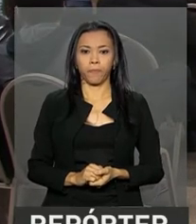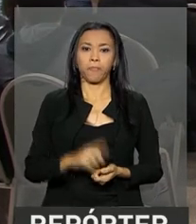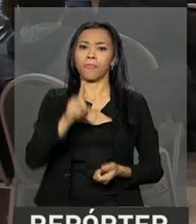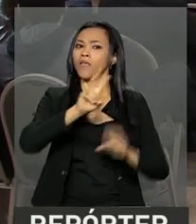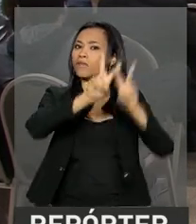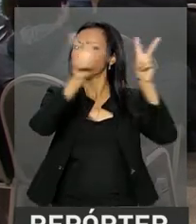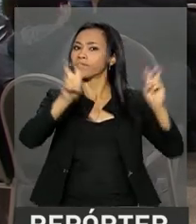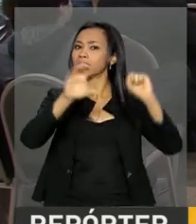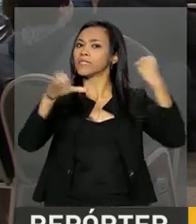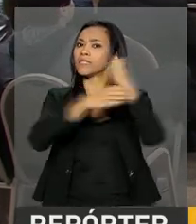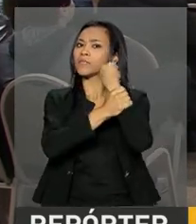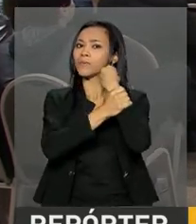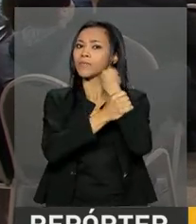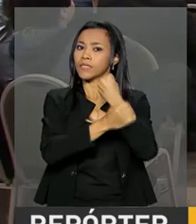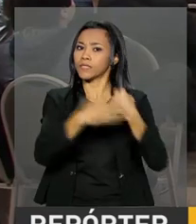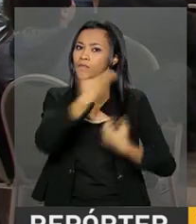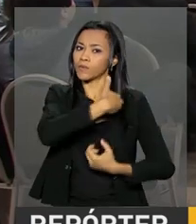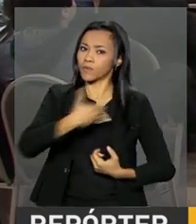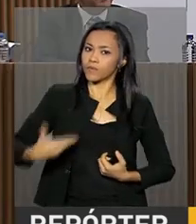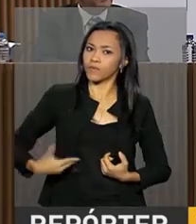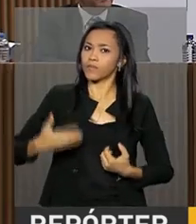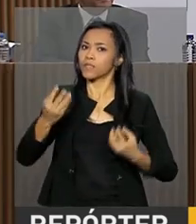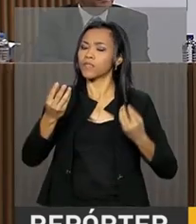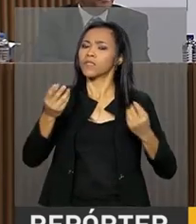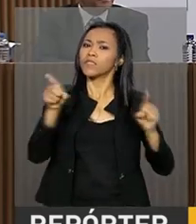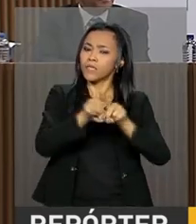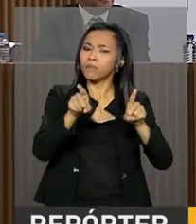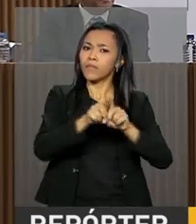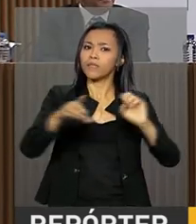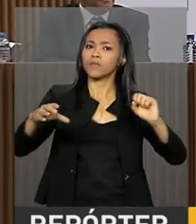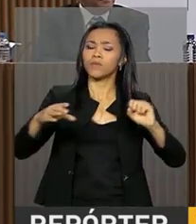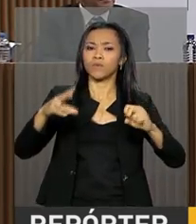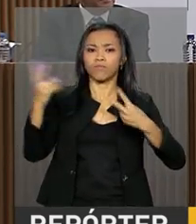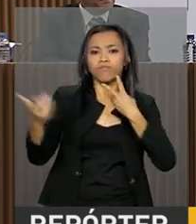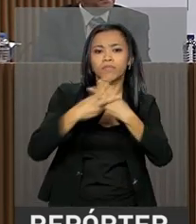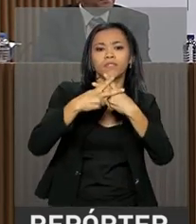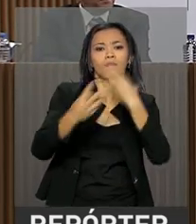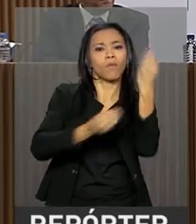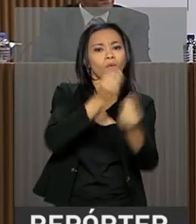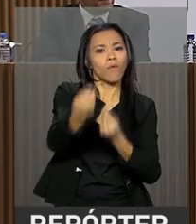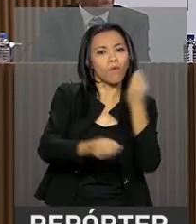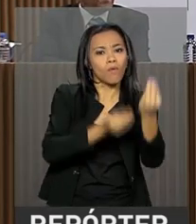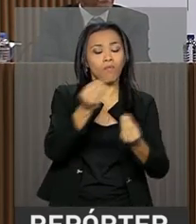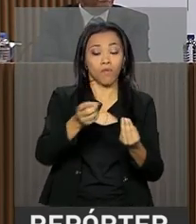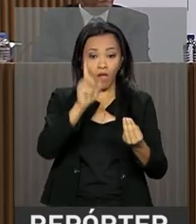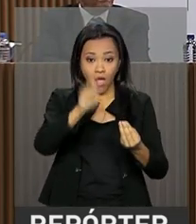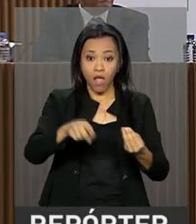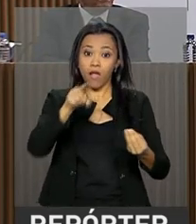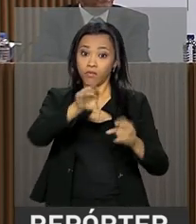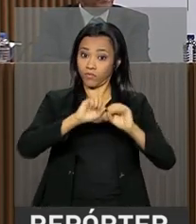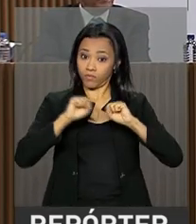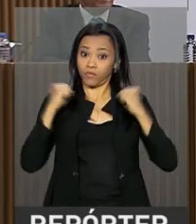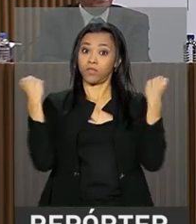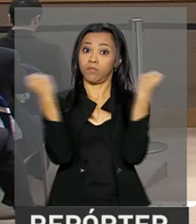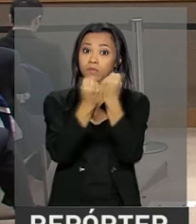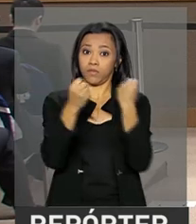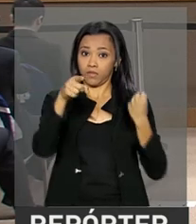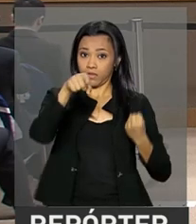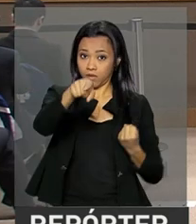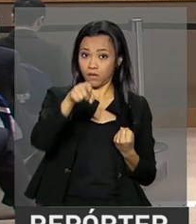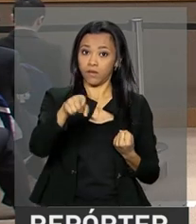Segurança pública a partir do sistema prisional. Este foi o tema do 7º Seminário Internacional de Direito